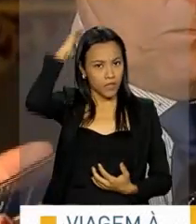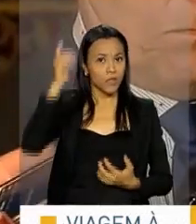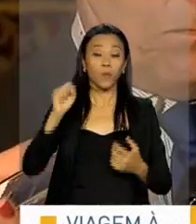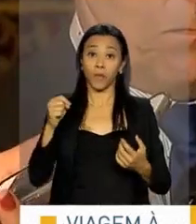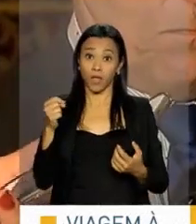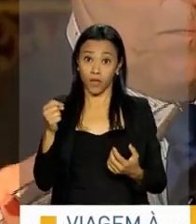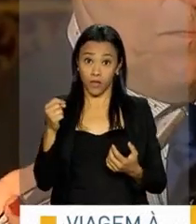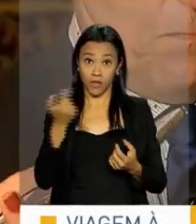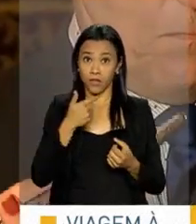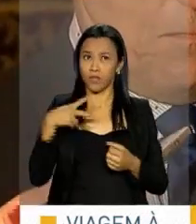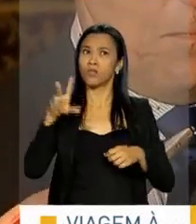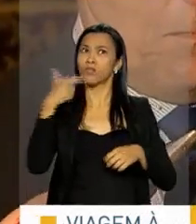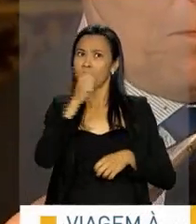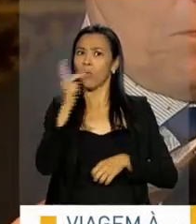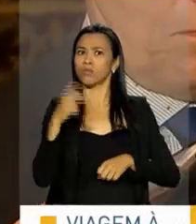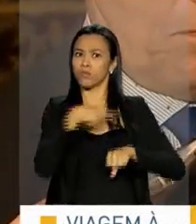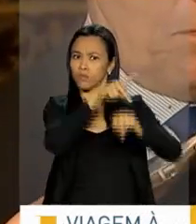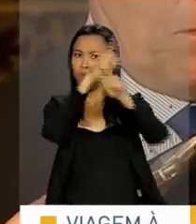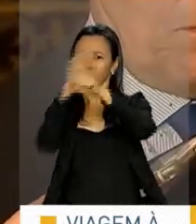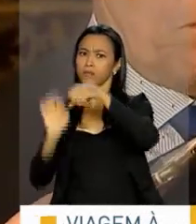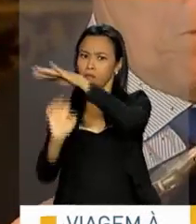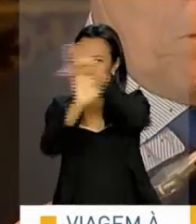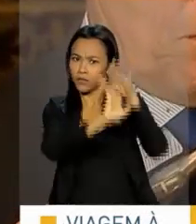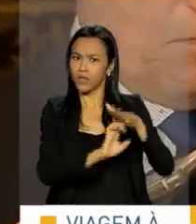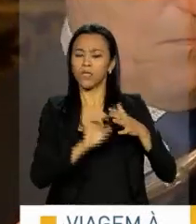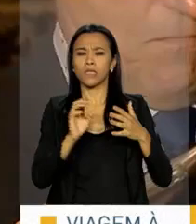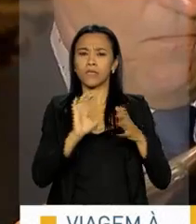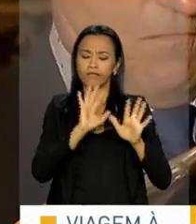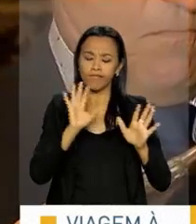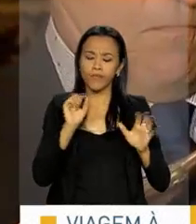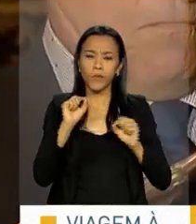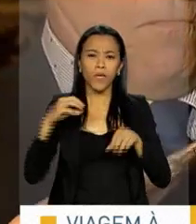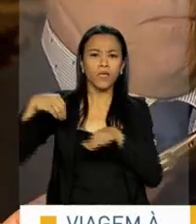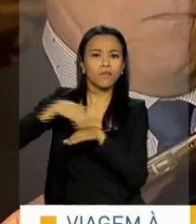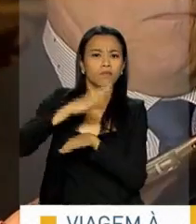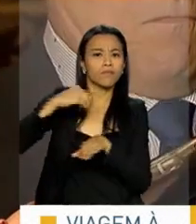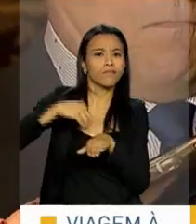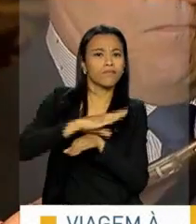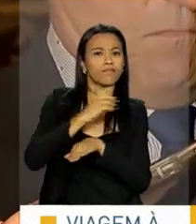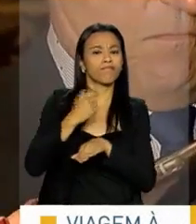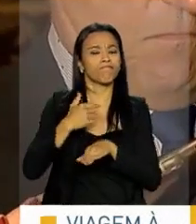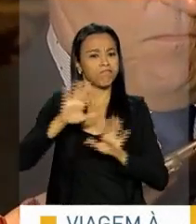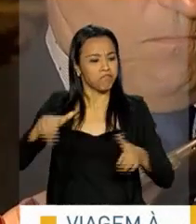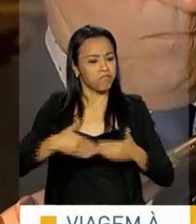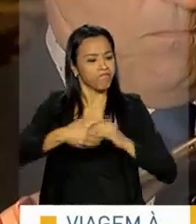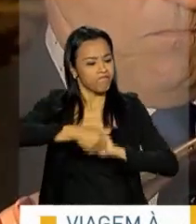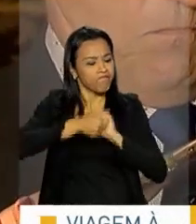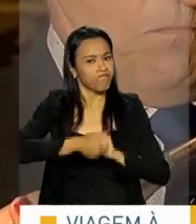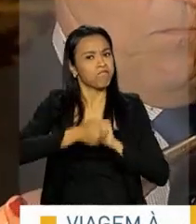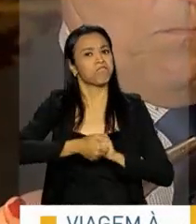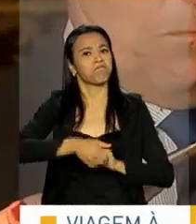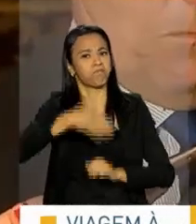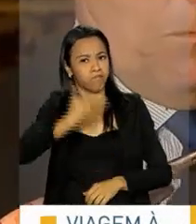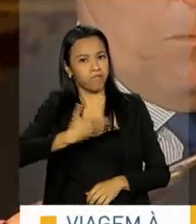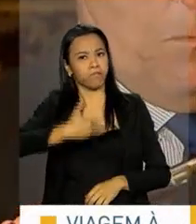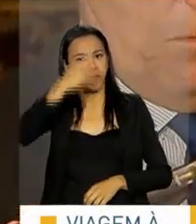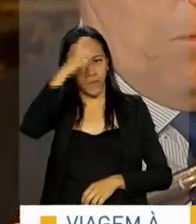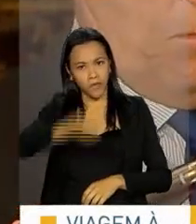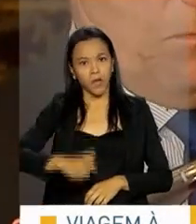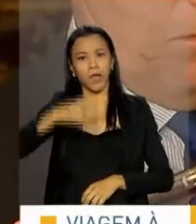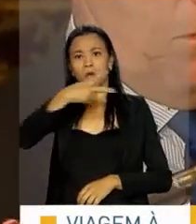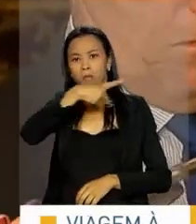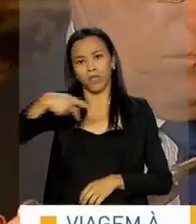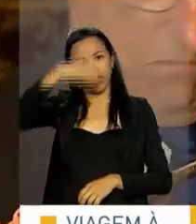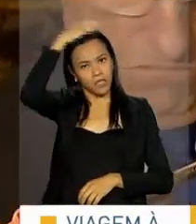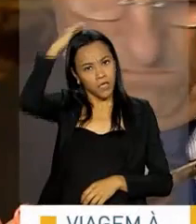empresários de outros países, né, congratularam o presidente pelos caminhos que o Brasil